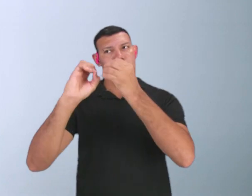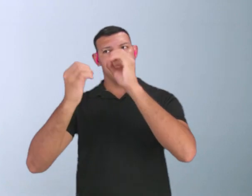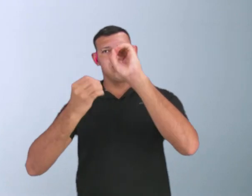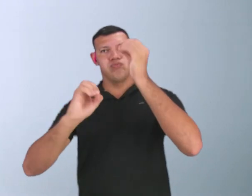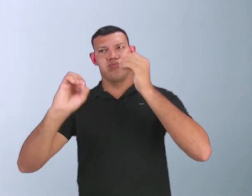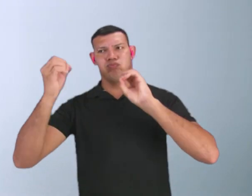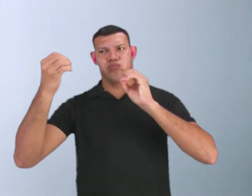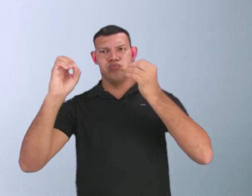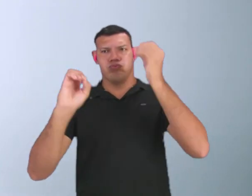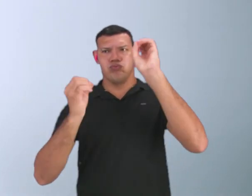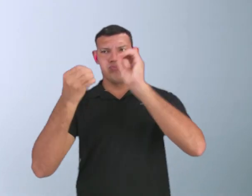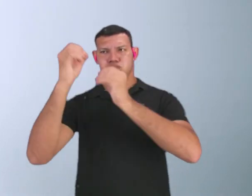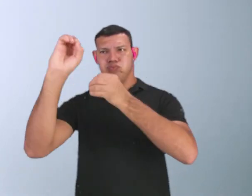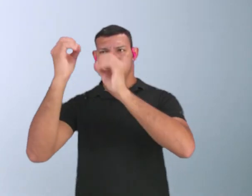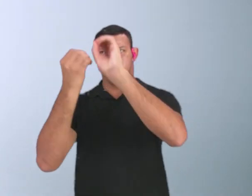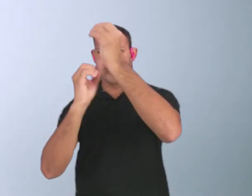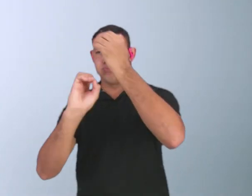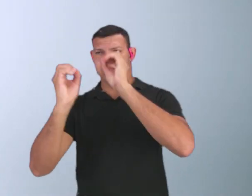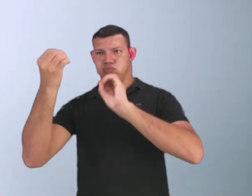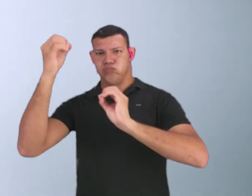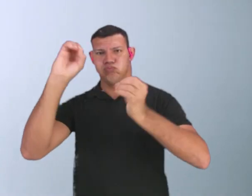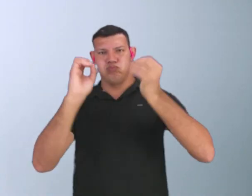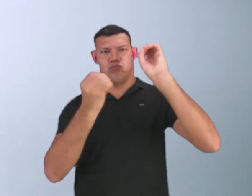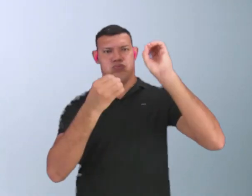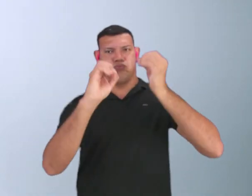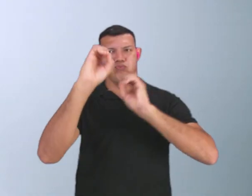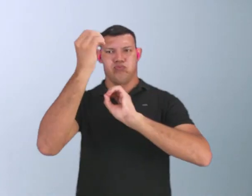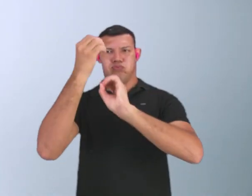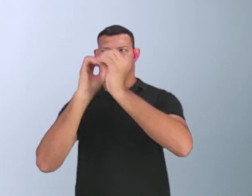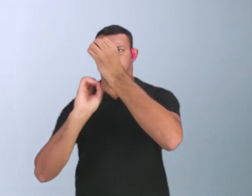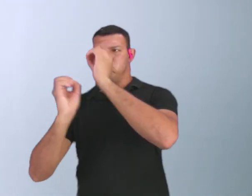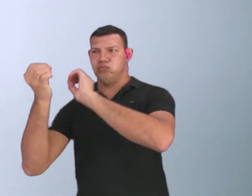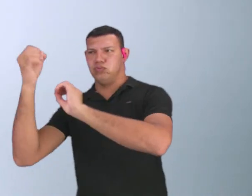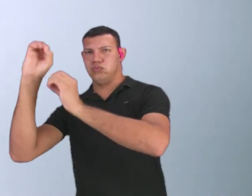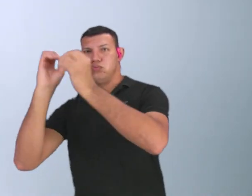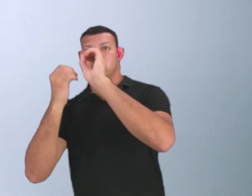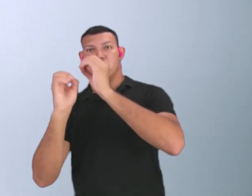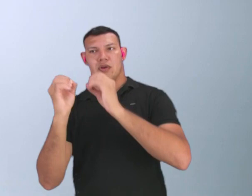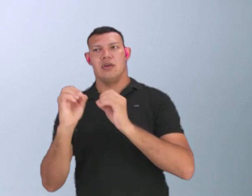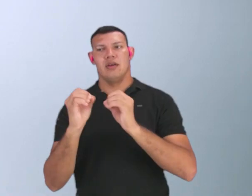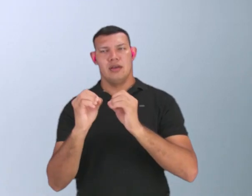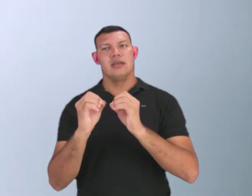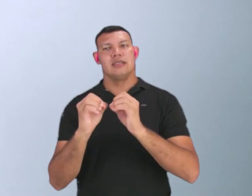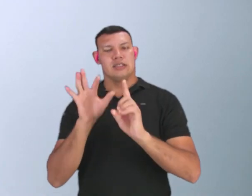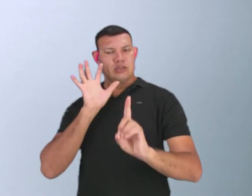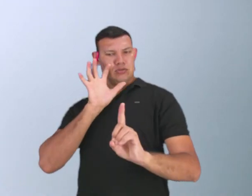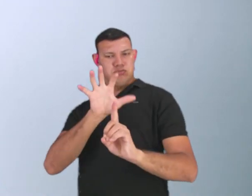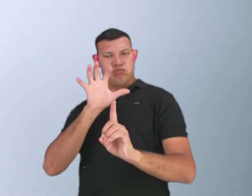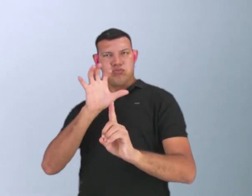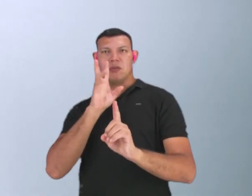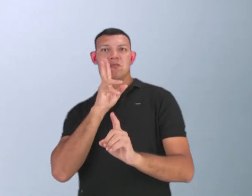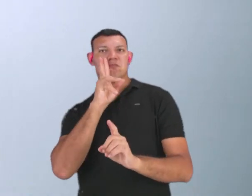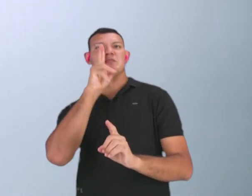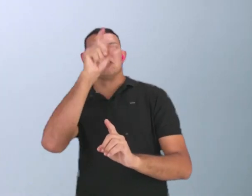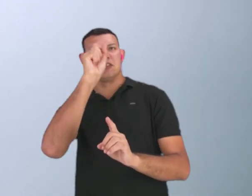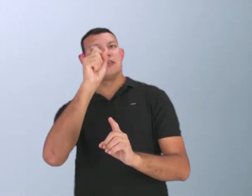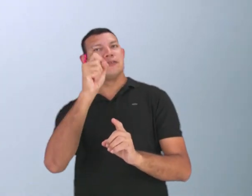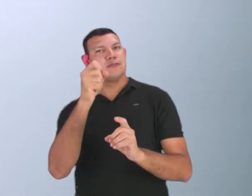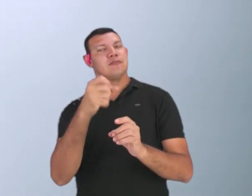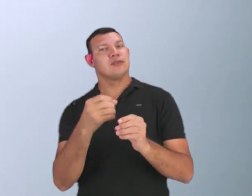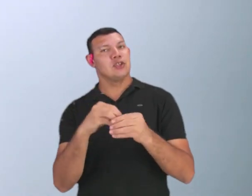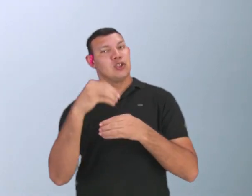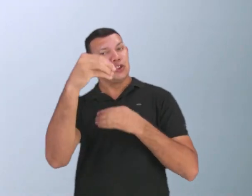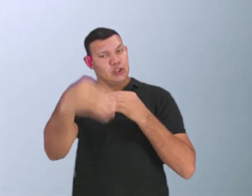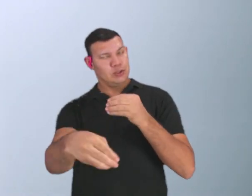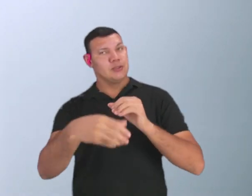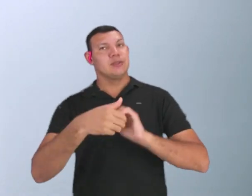elas não estão tão bem agregadas. E o que vai acontecer é quando ele recebe essas forças externas, esse corpo